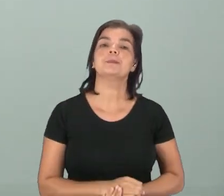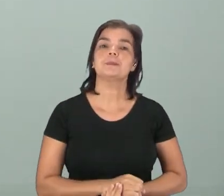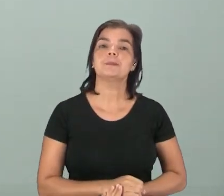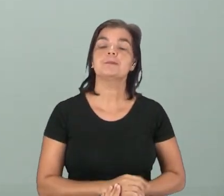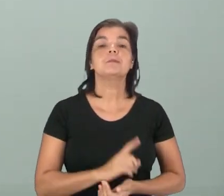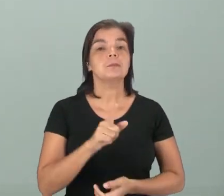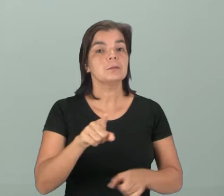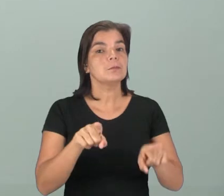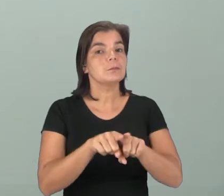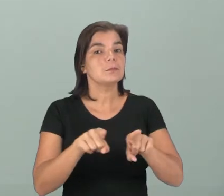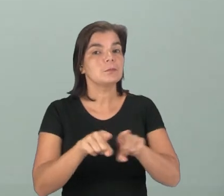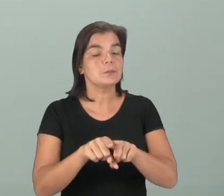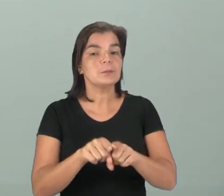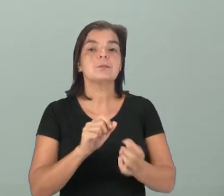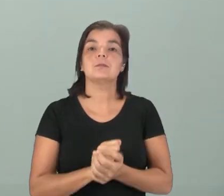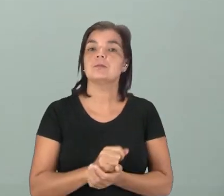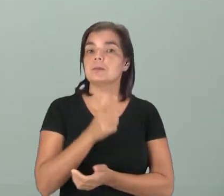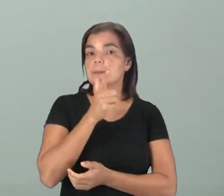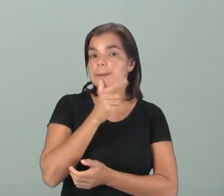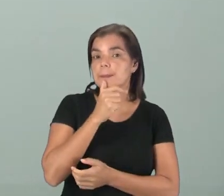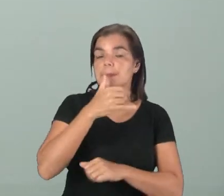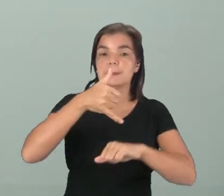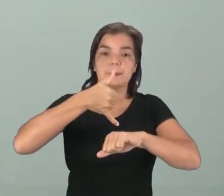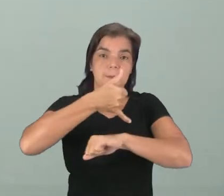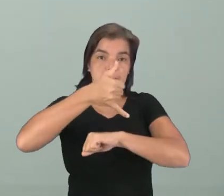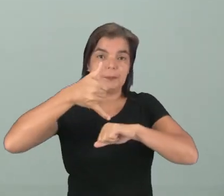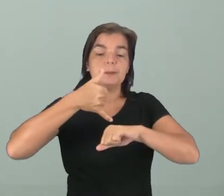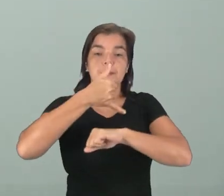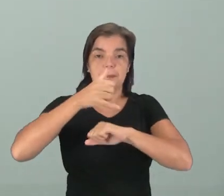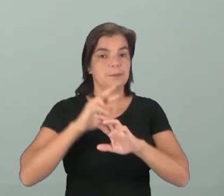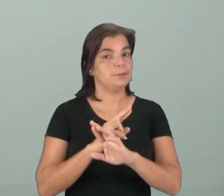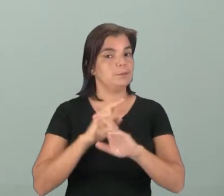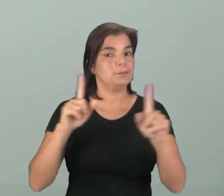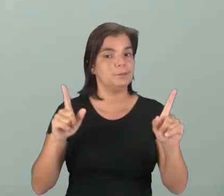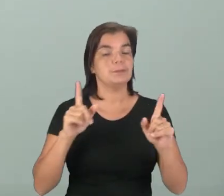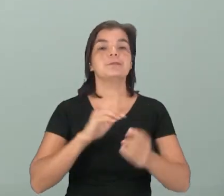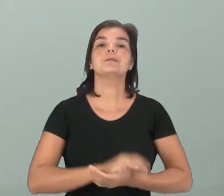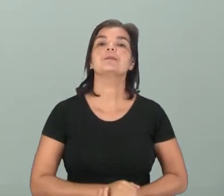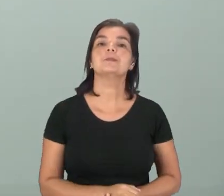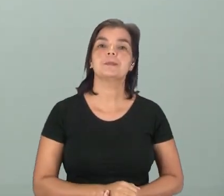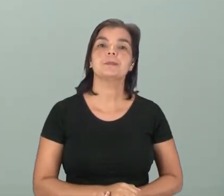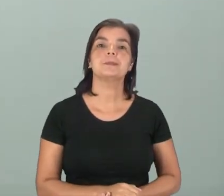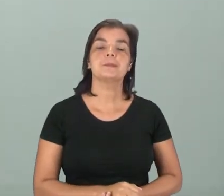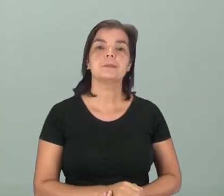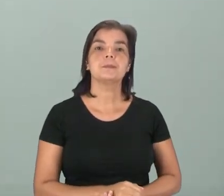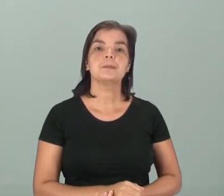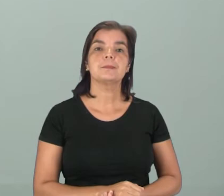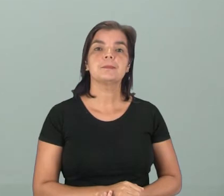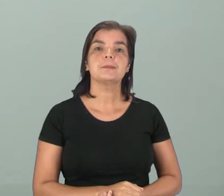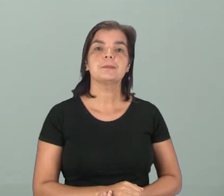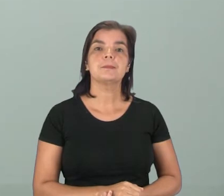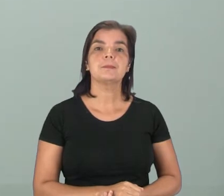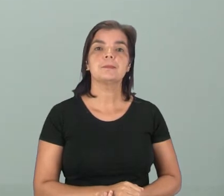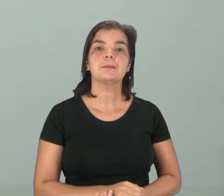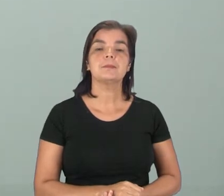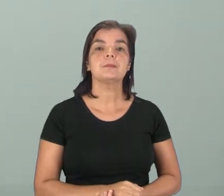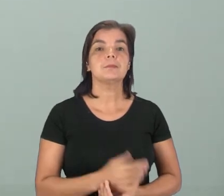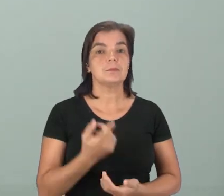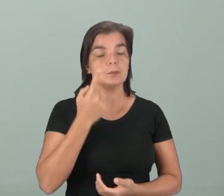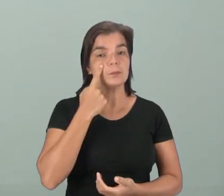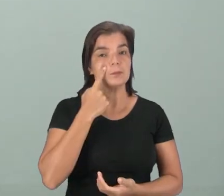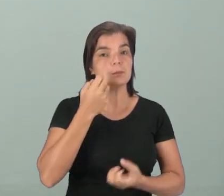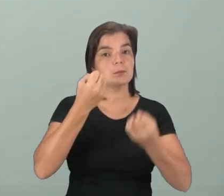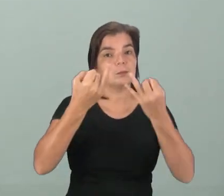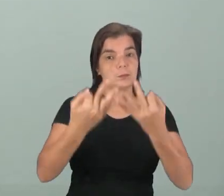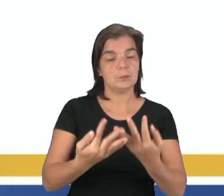heterogênea. Isso porque água e óleo apresentam densidades diferentes. E aí, aqui como a